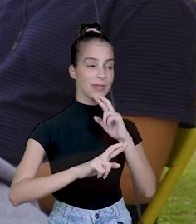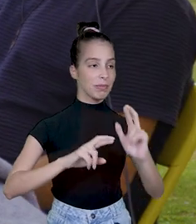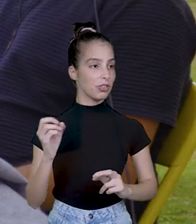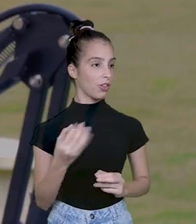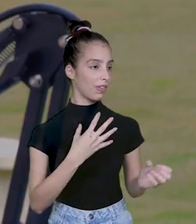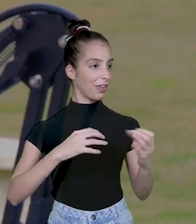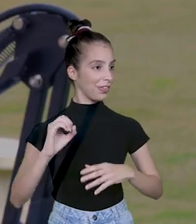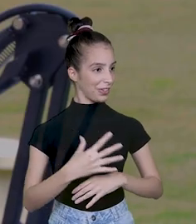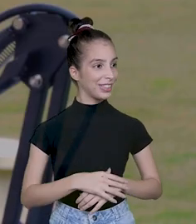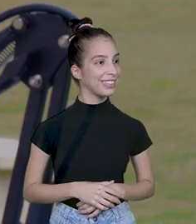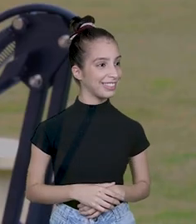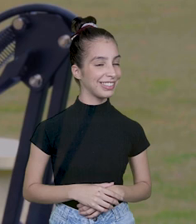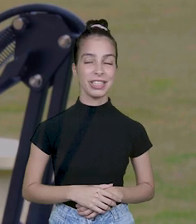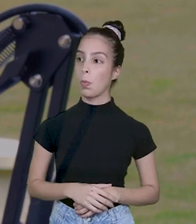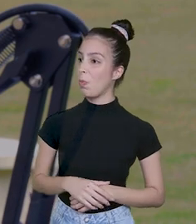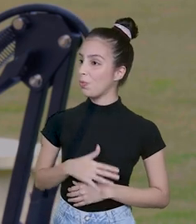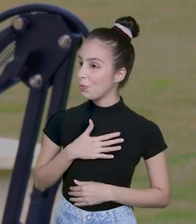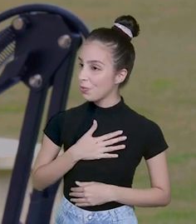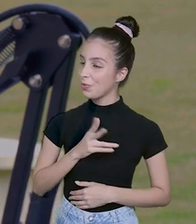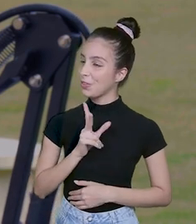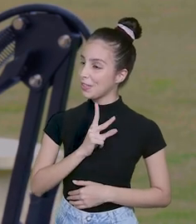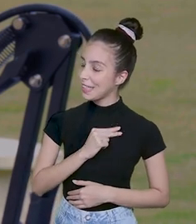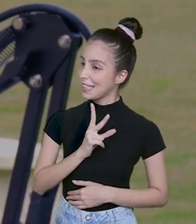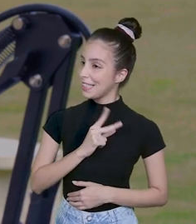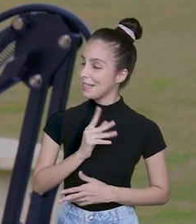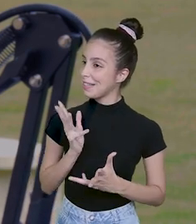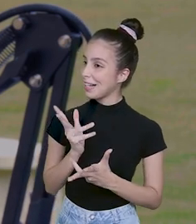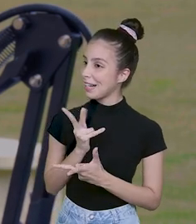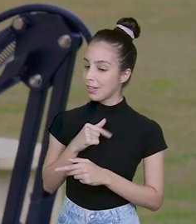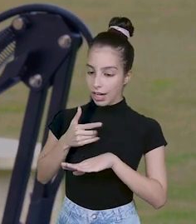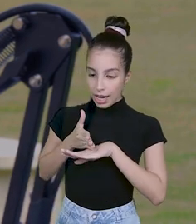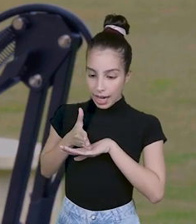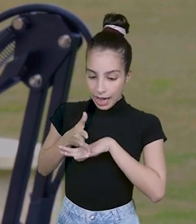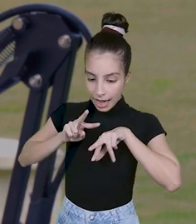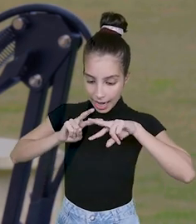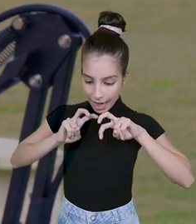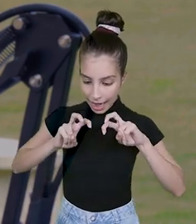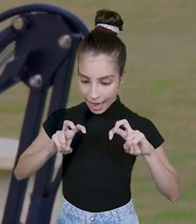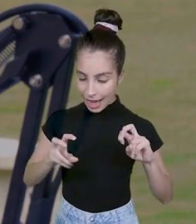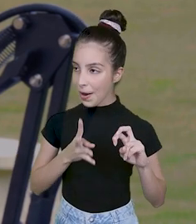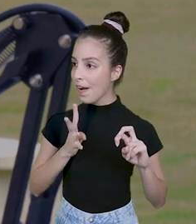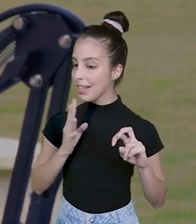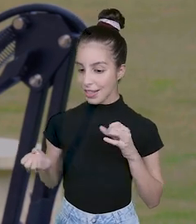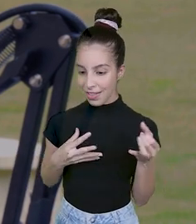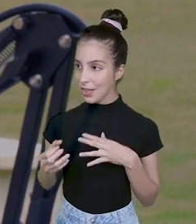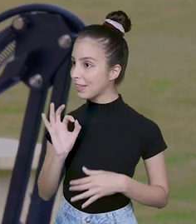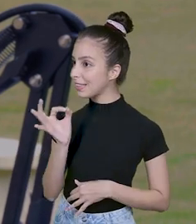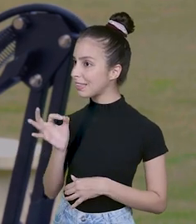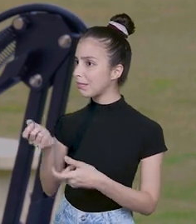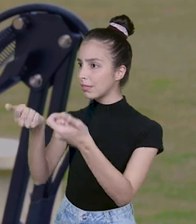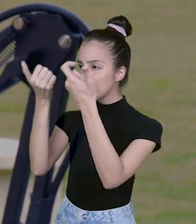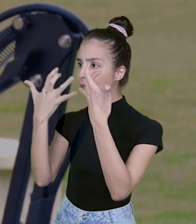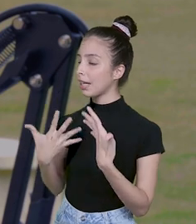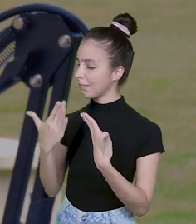novas incrível incrível é bem legal é cada vez que a gente entra mais vai conhecendo mais e mais coisas agora ISO uma explicação